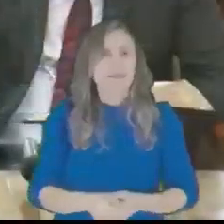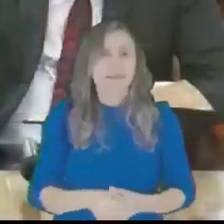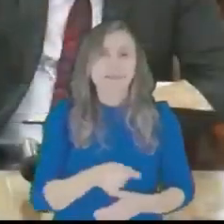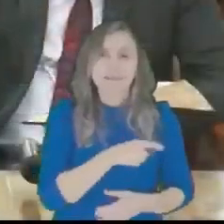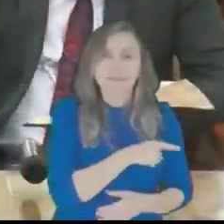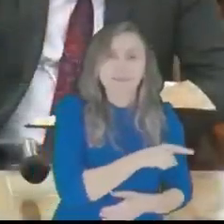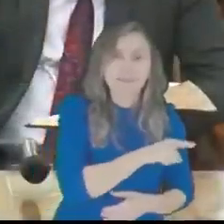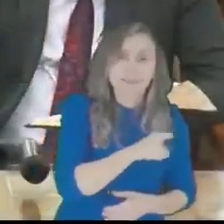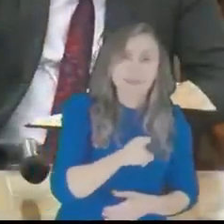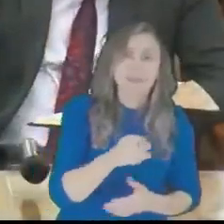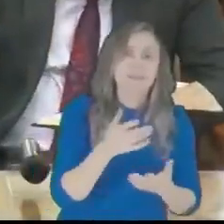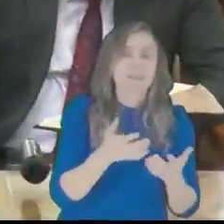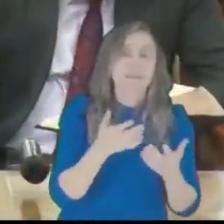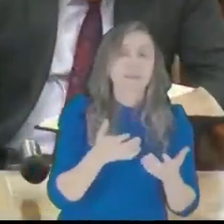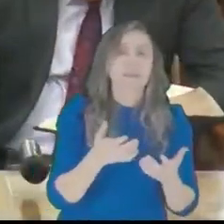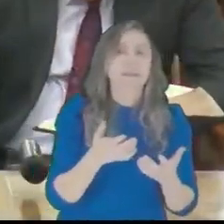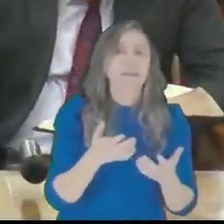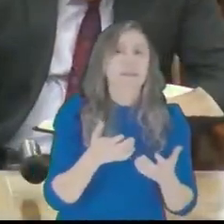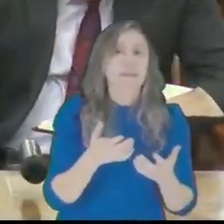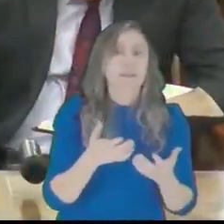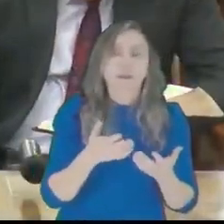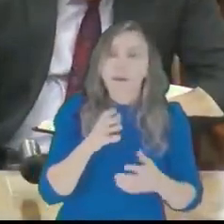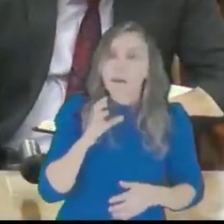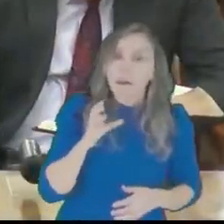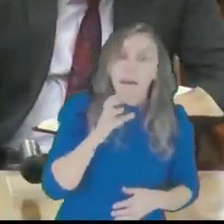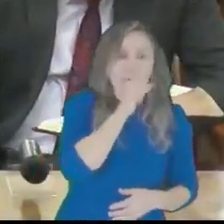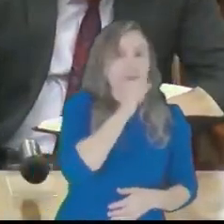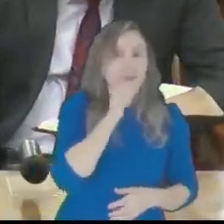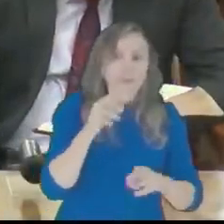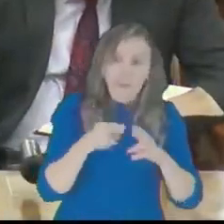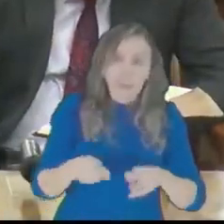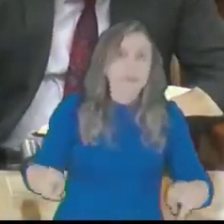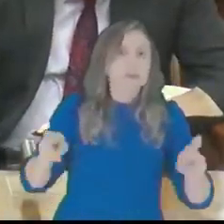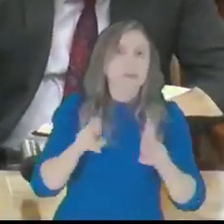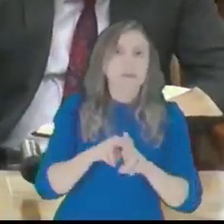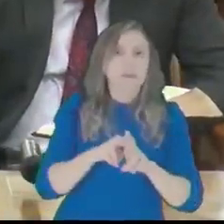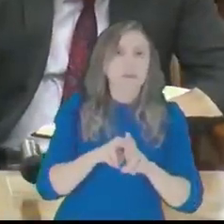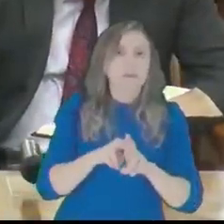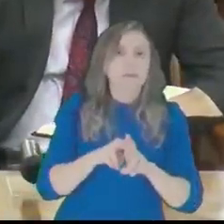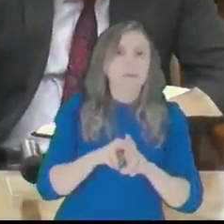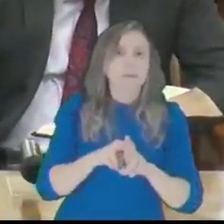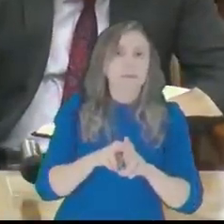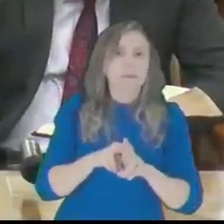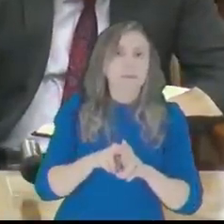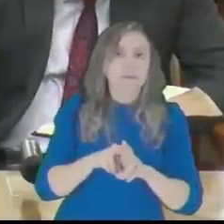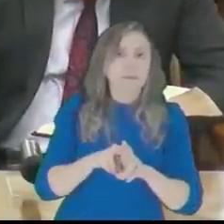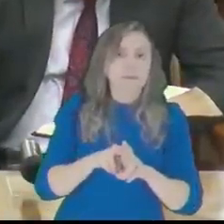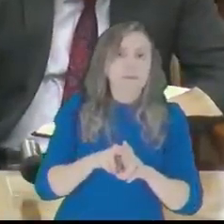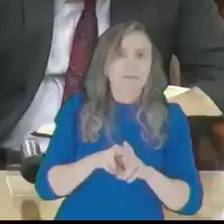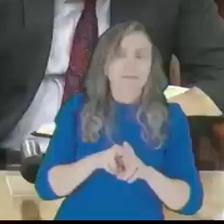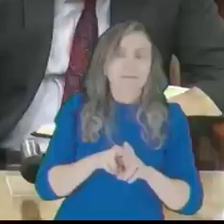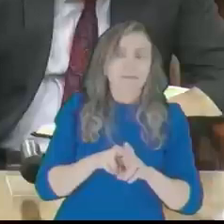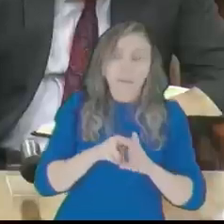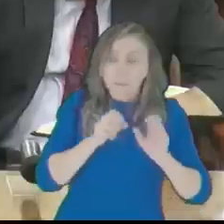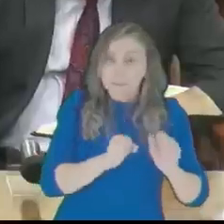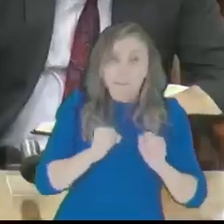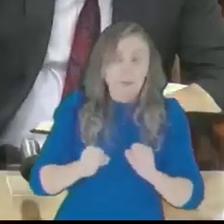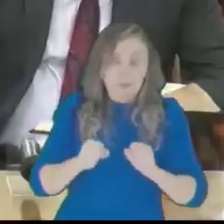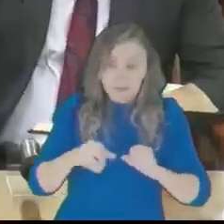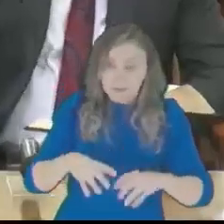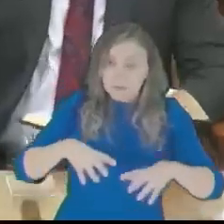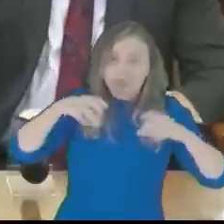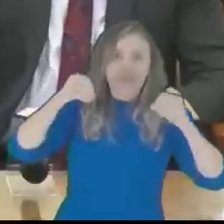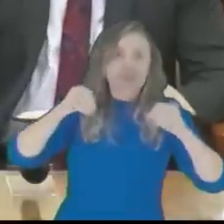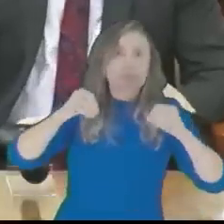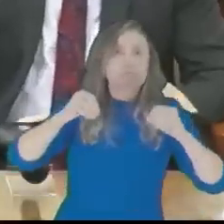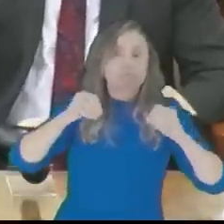Israel. Eles queriam que o final dos tempos chegasse logo. Eles queriam que o milênio